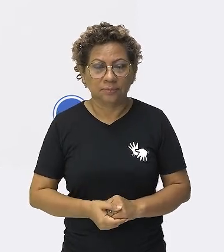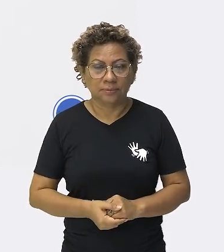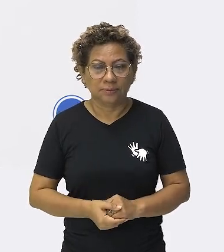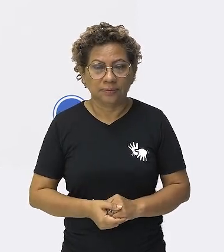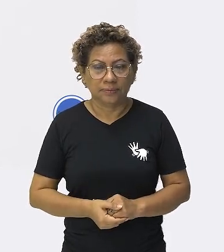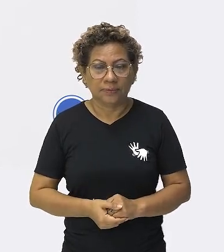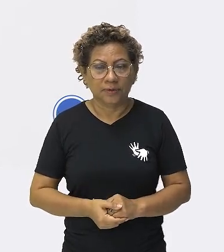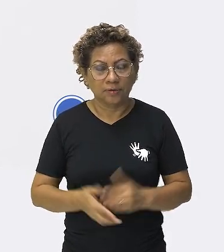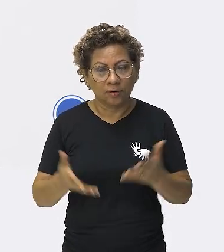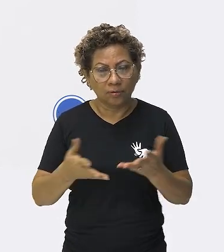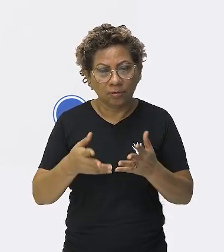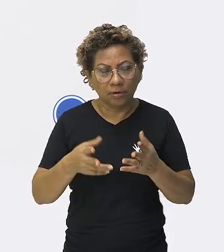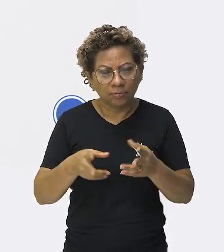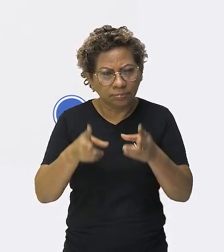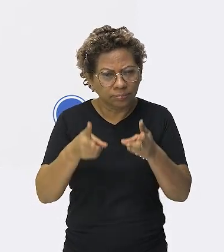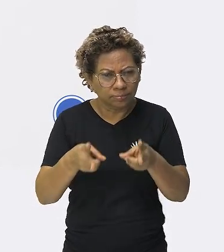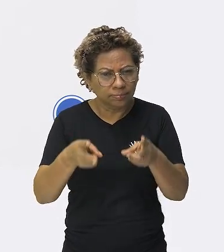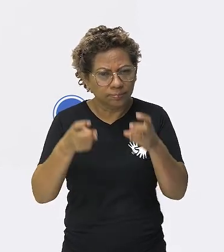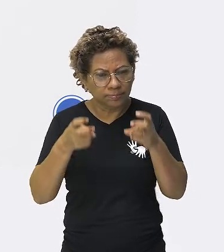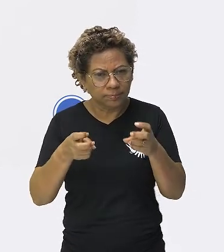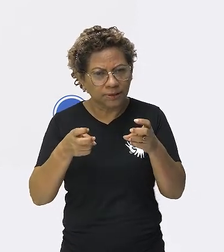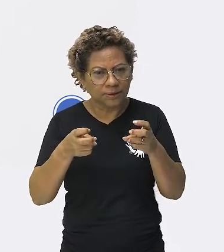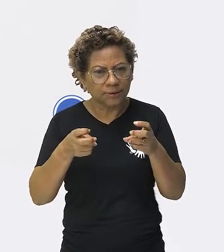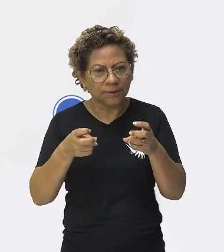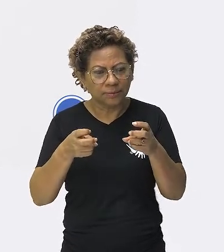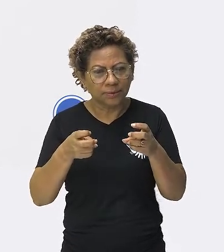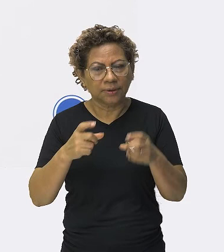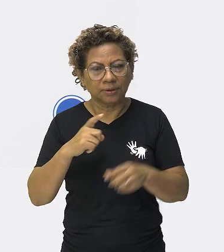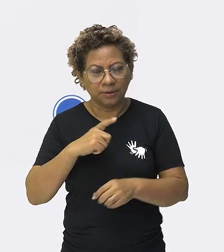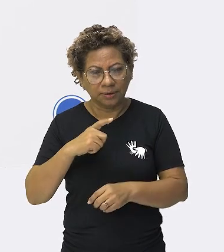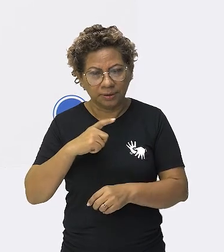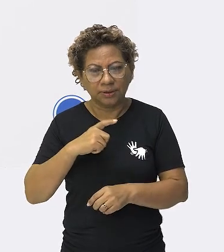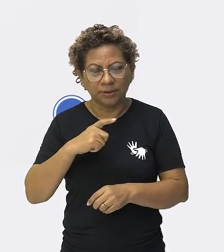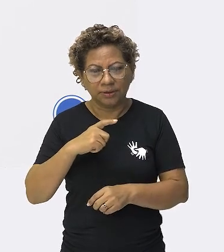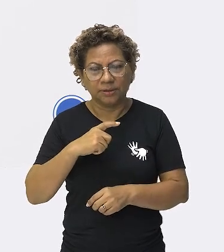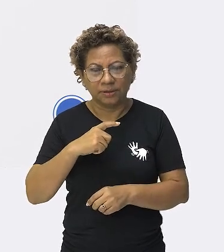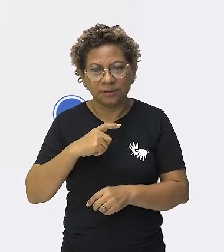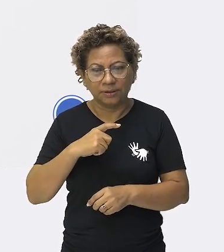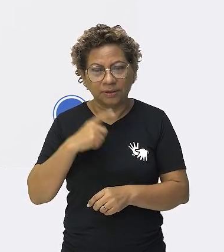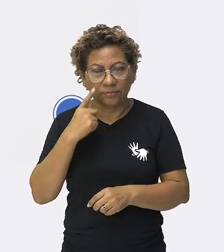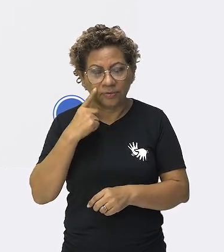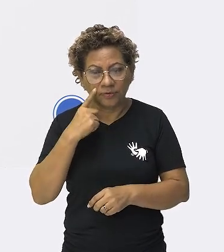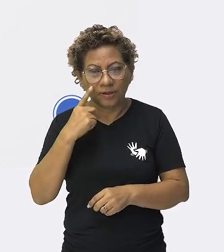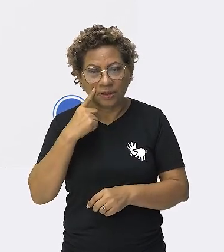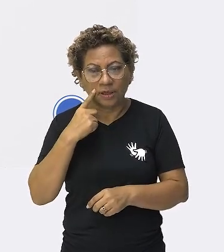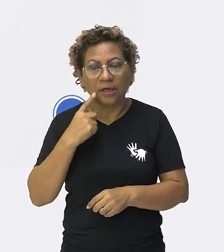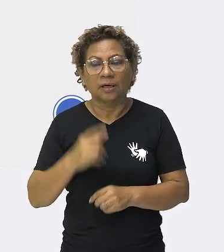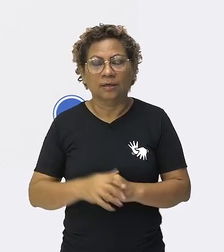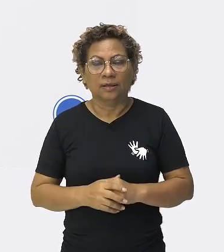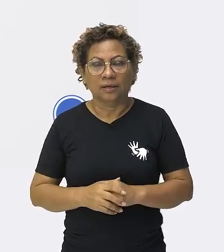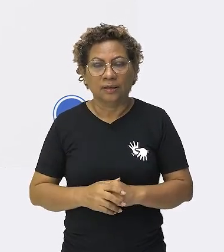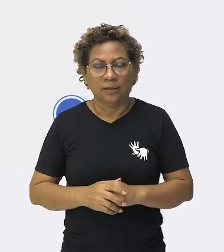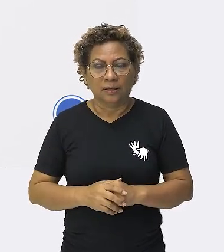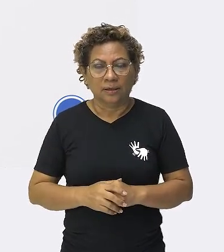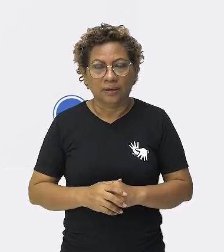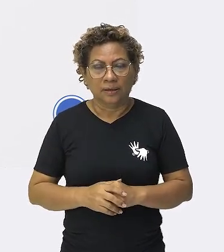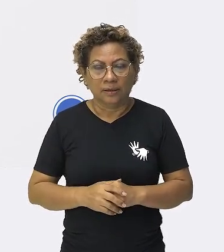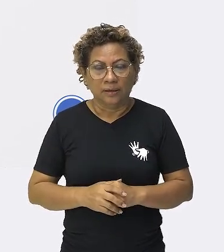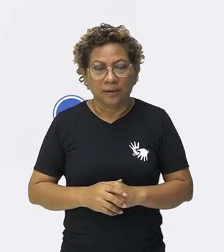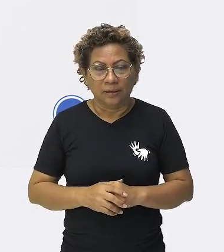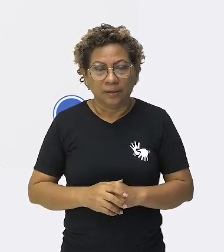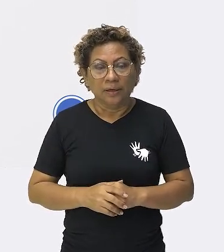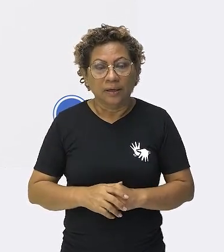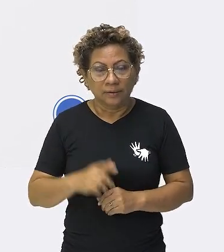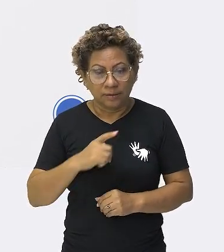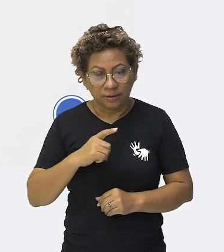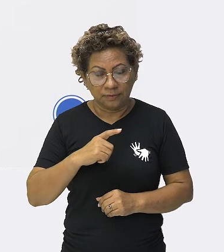Como nós temos aí uma proporção, basta a gente multiplicar o produto dos meios pelos extremos. Então, vai ficar aqui o x